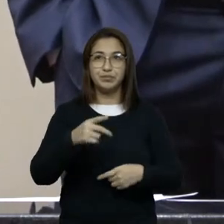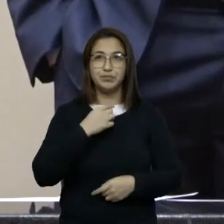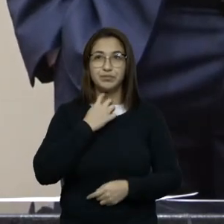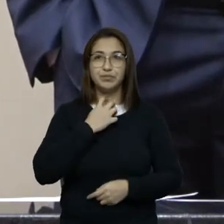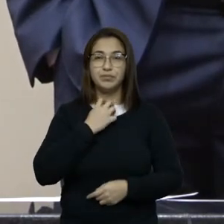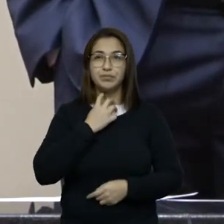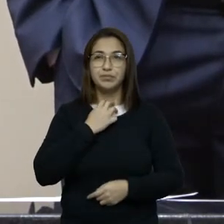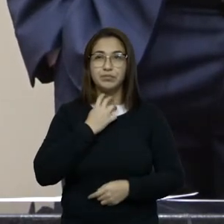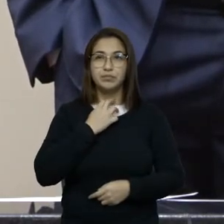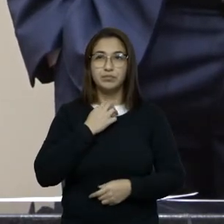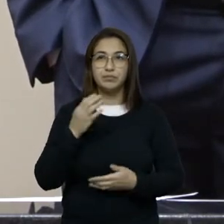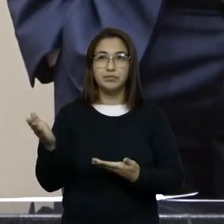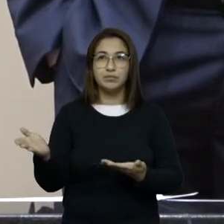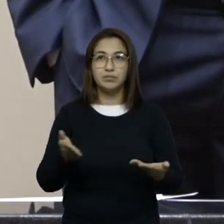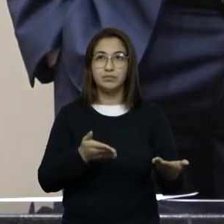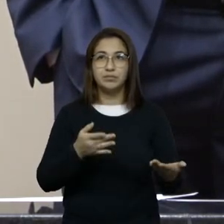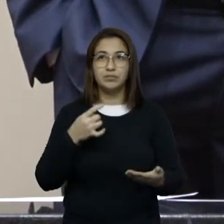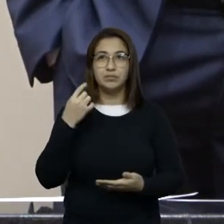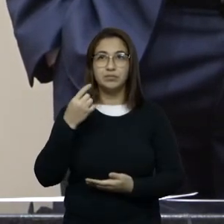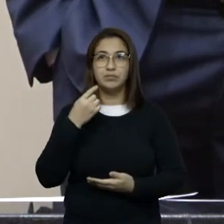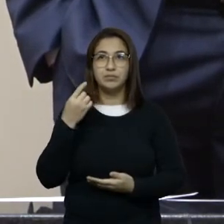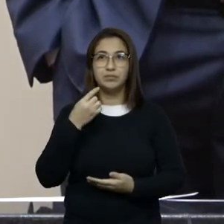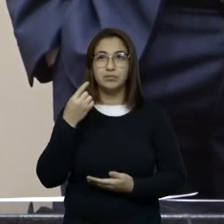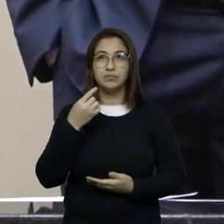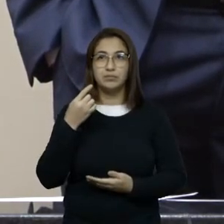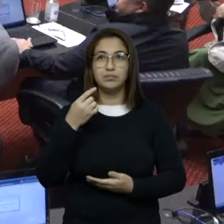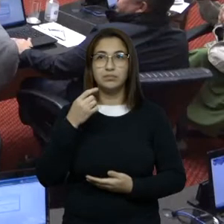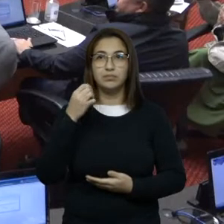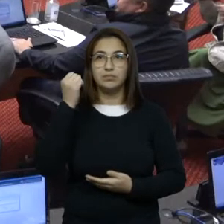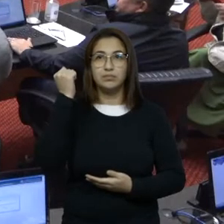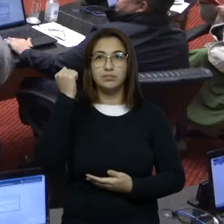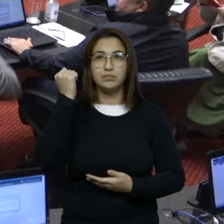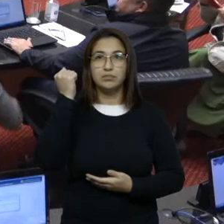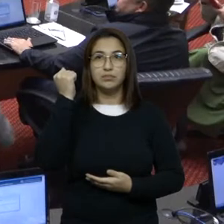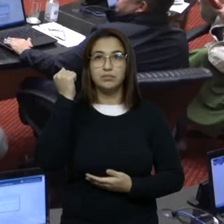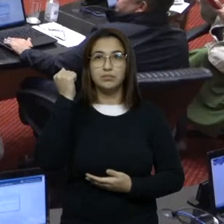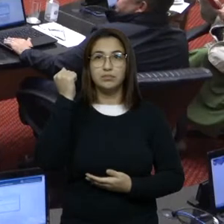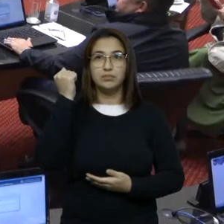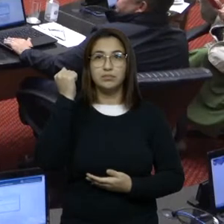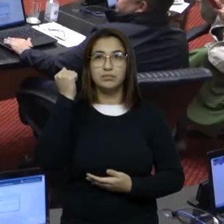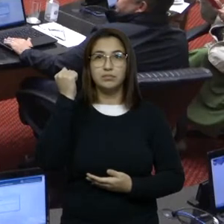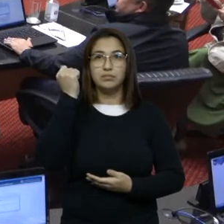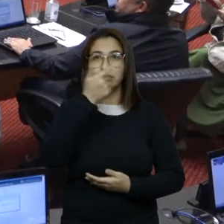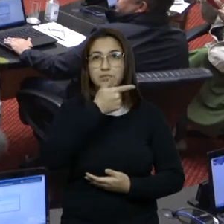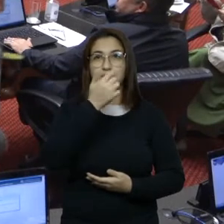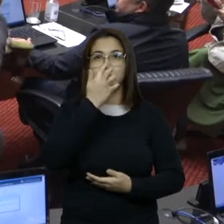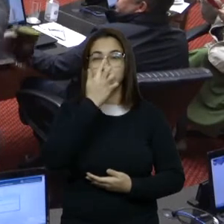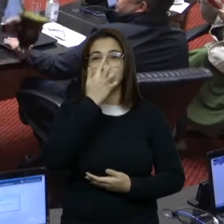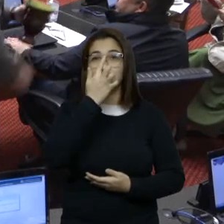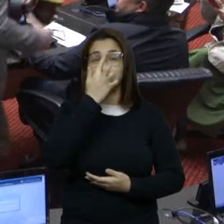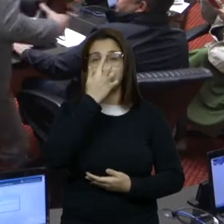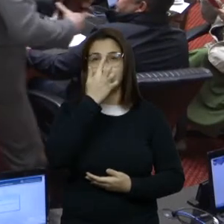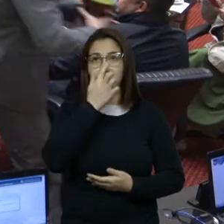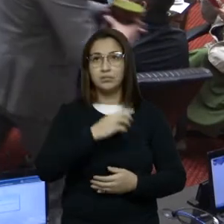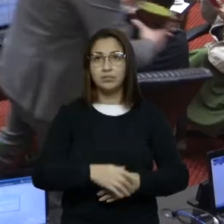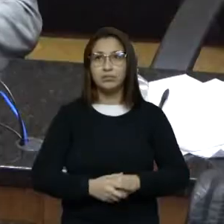discutir o deputado atayde muito obrigado pelo presidente